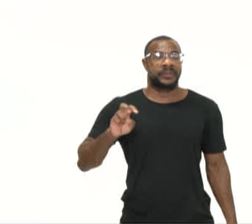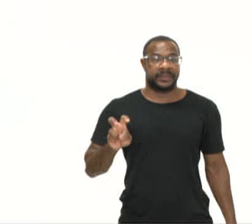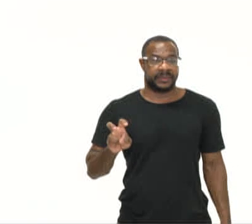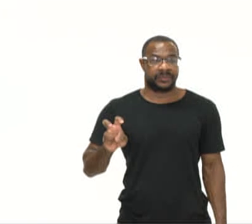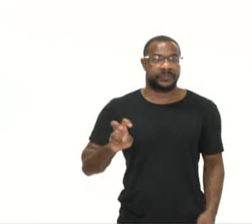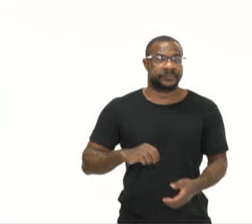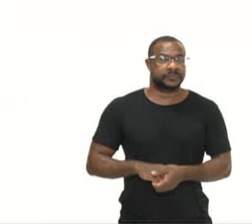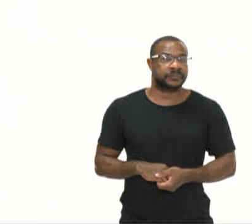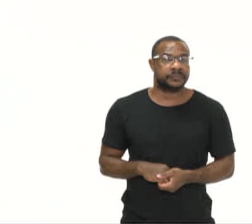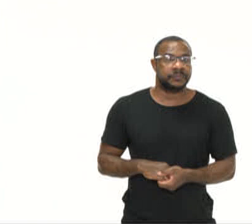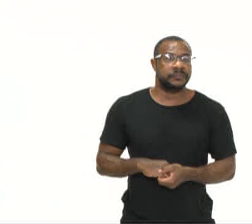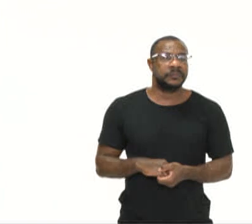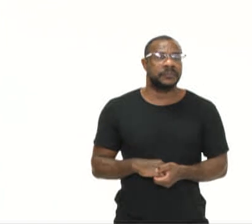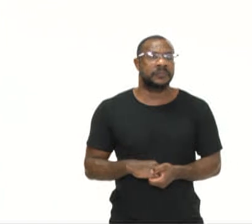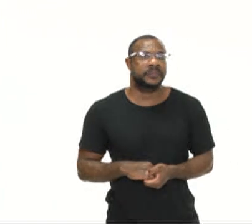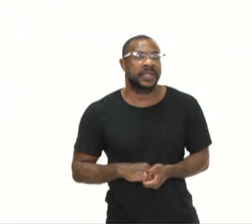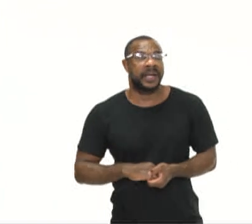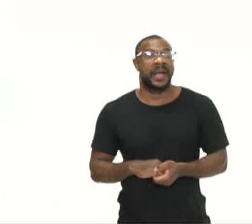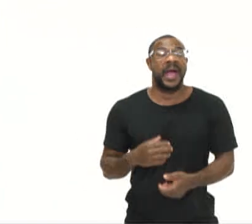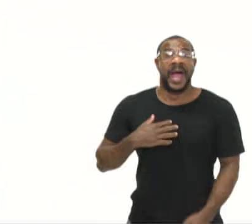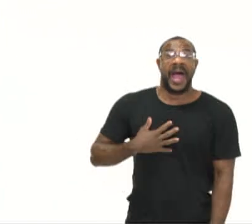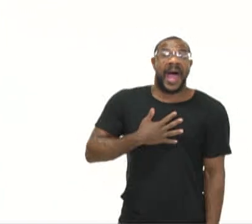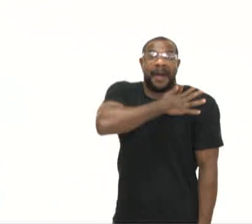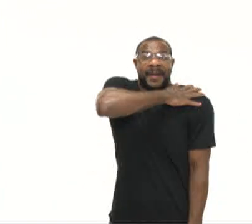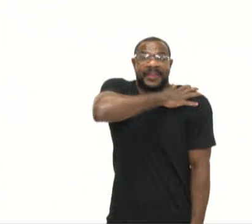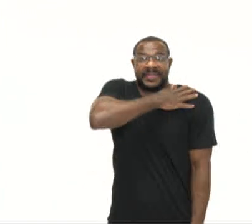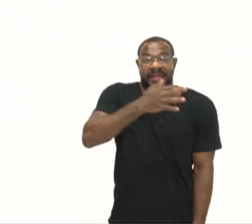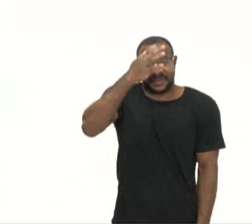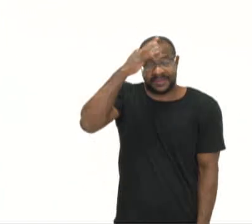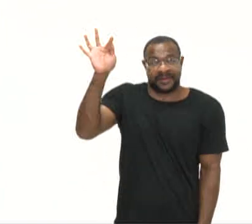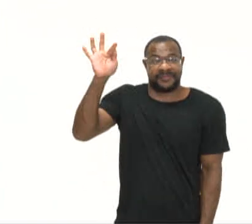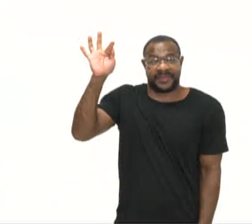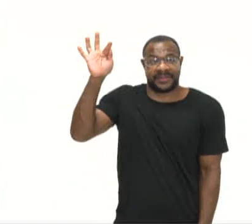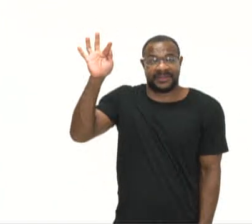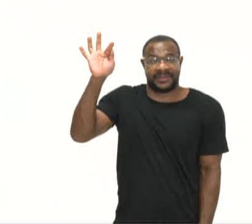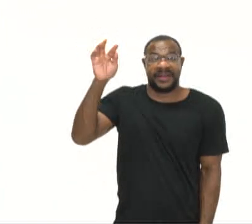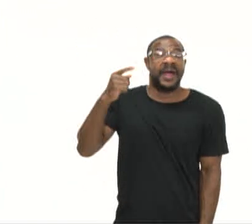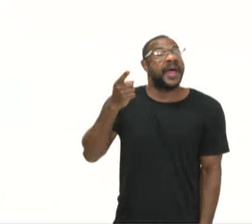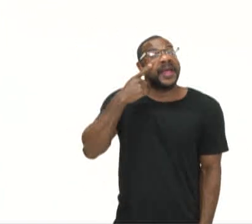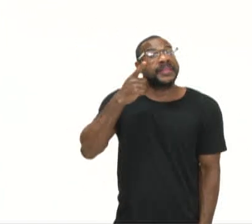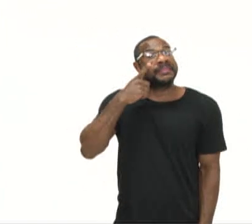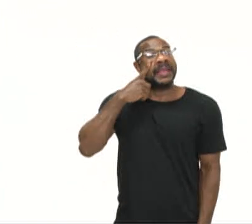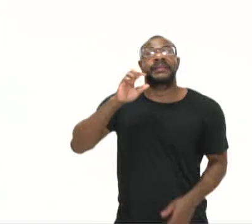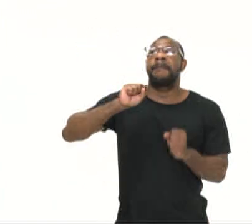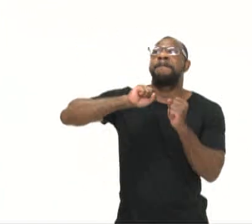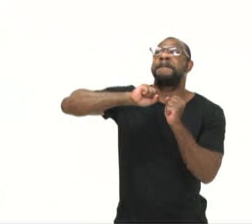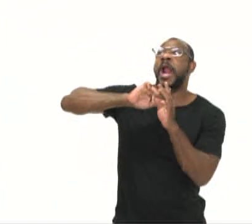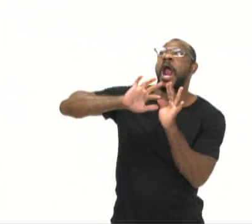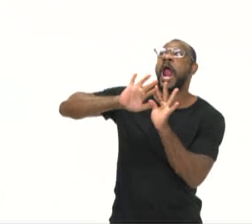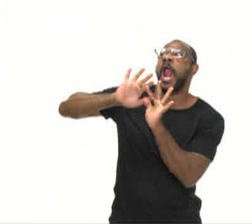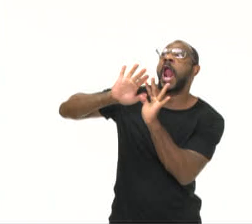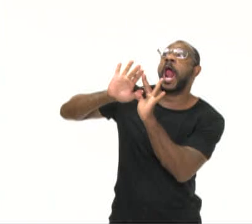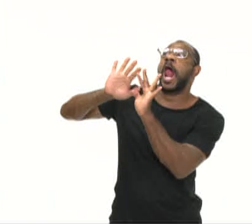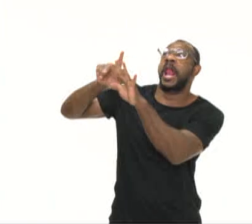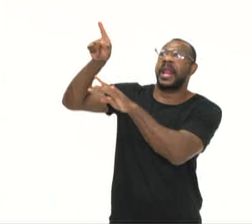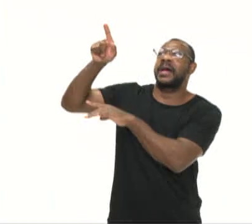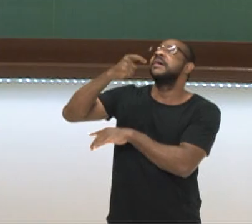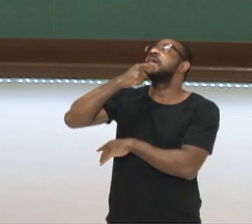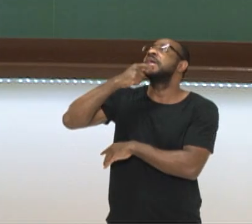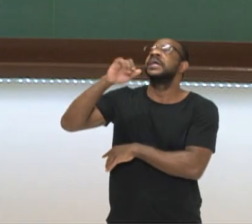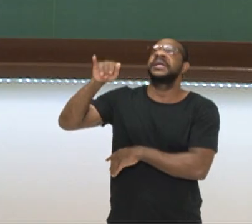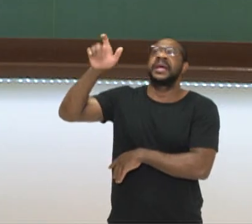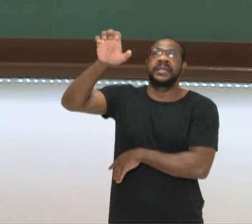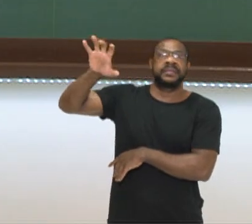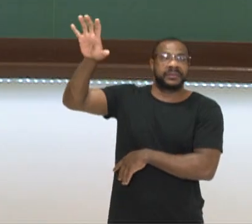Francesa ela vai tentar já invadir a Inglaterra. Não achem que antes do bloqueio continental ele não havia tentado dominar.